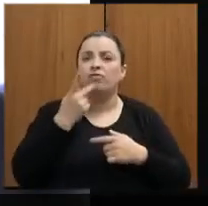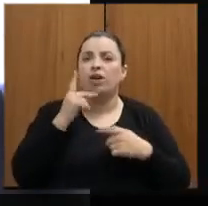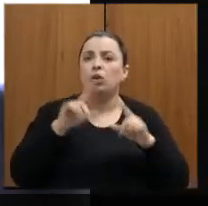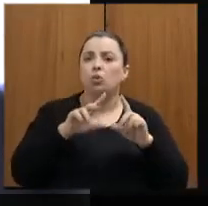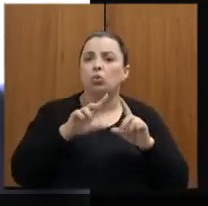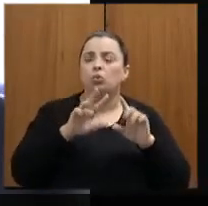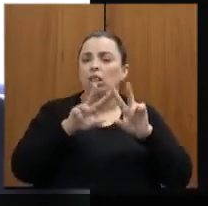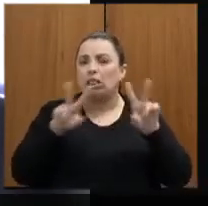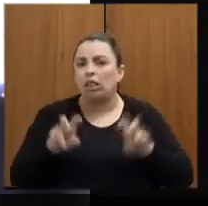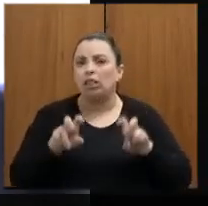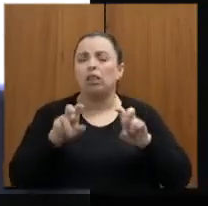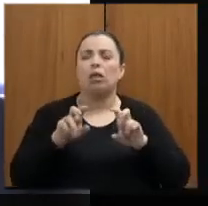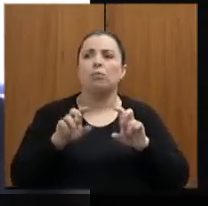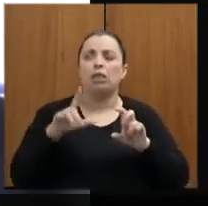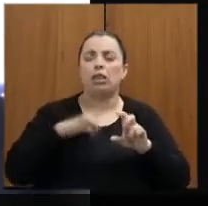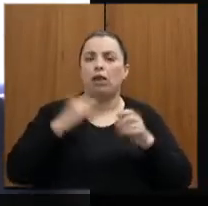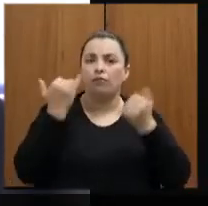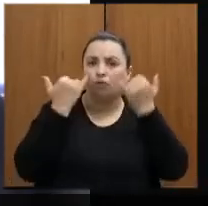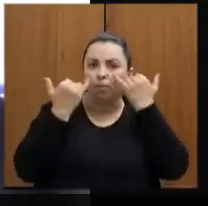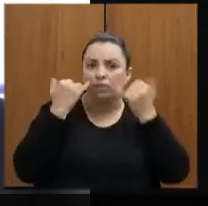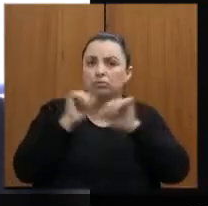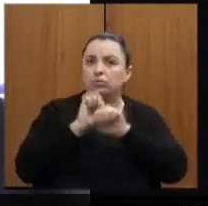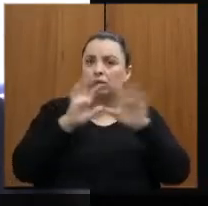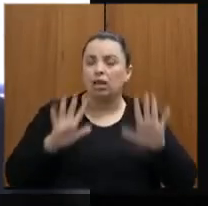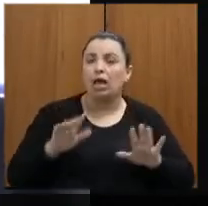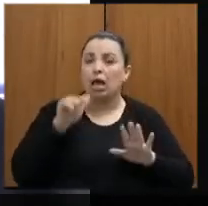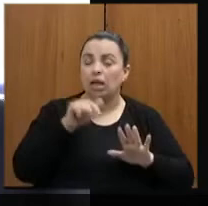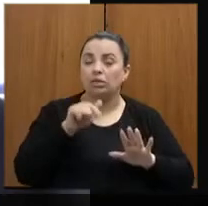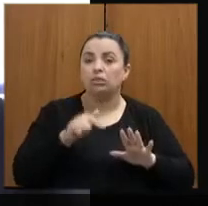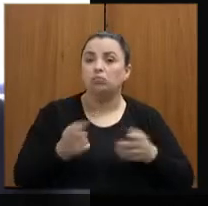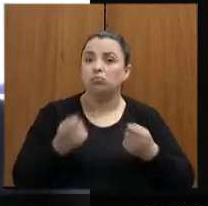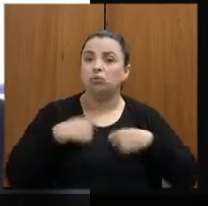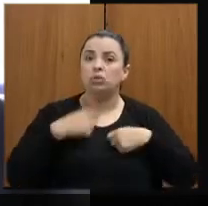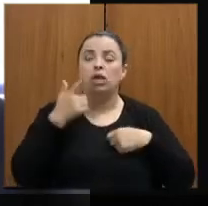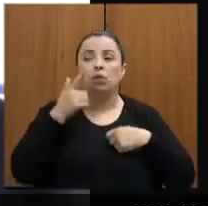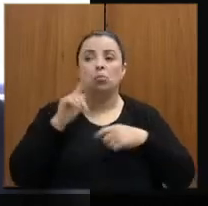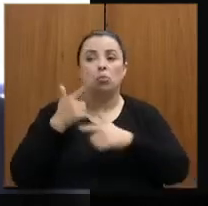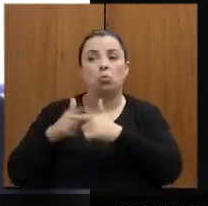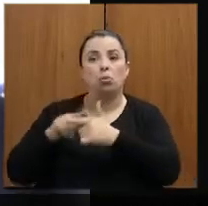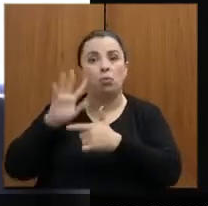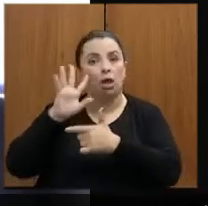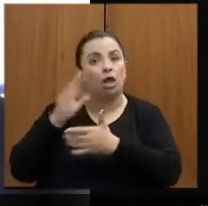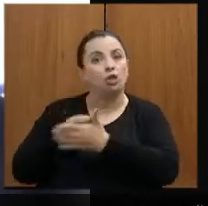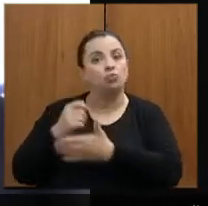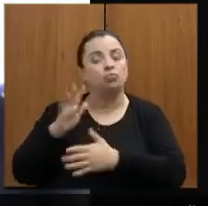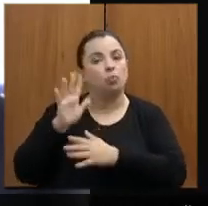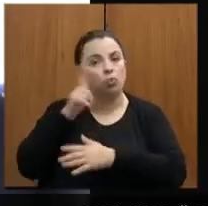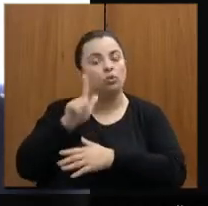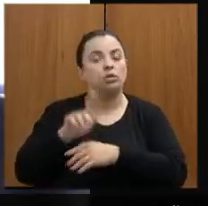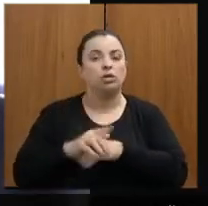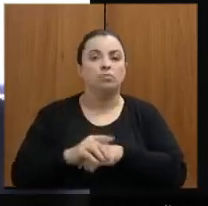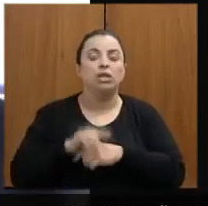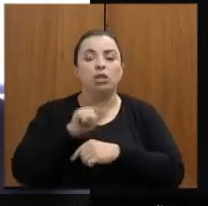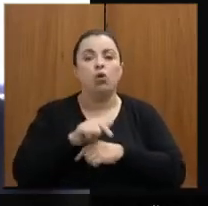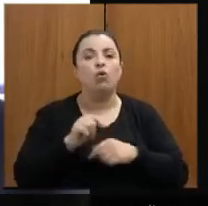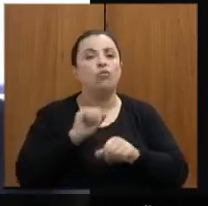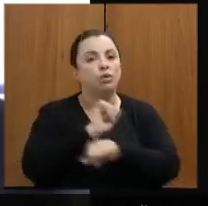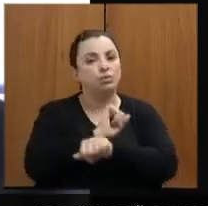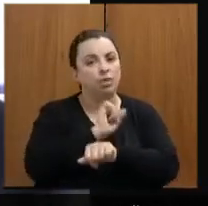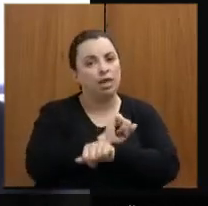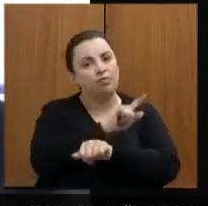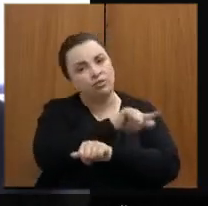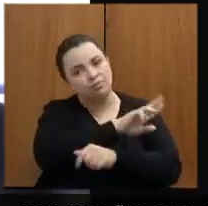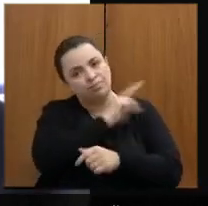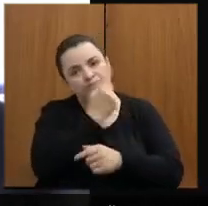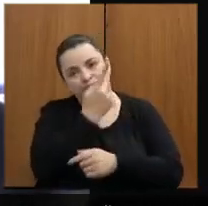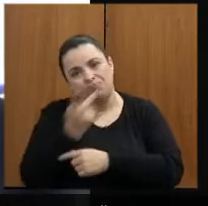informado e sim eu acho que essa madeira que a gente consegue sobre os problemas eu vou aguardar então a sua vida que não gosta